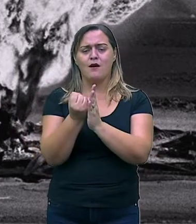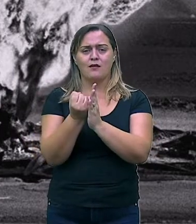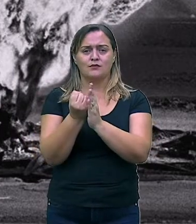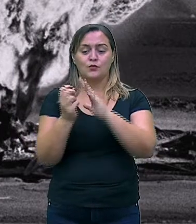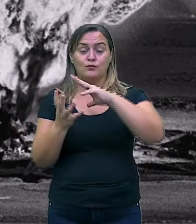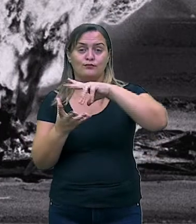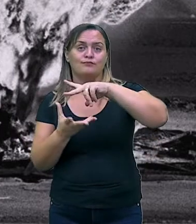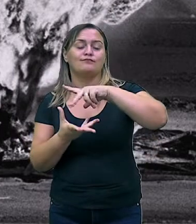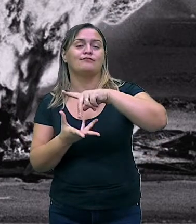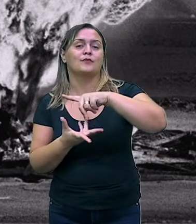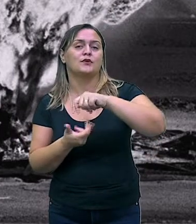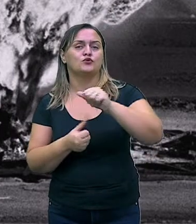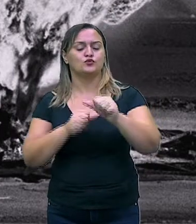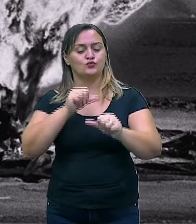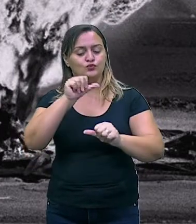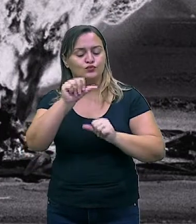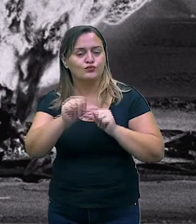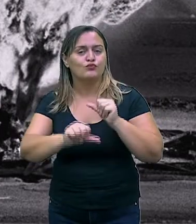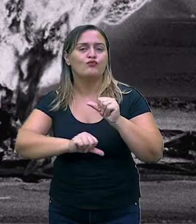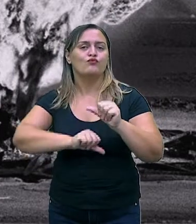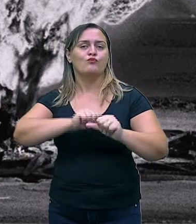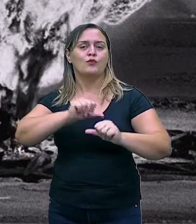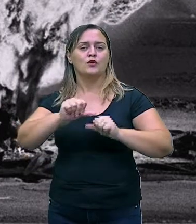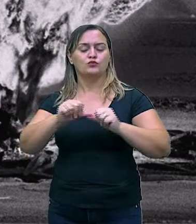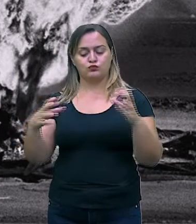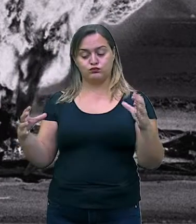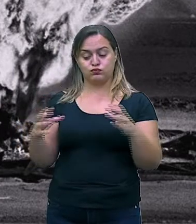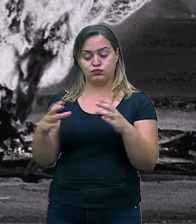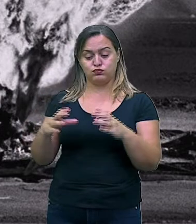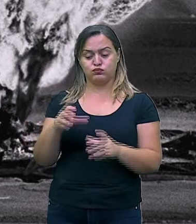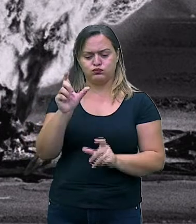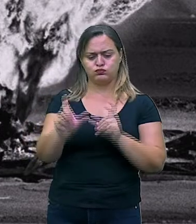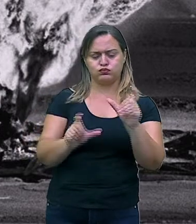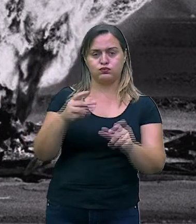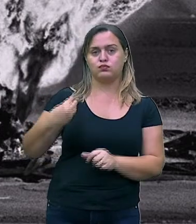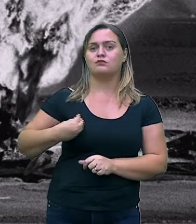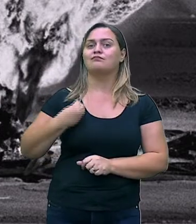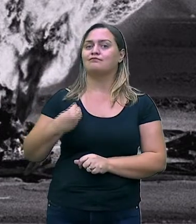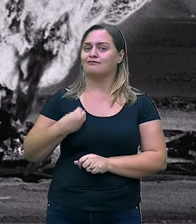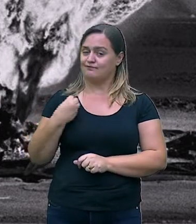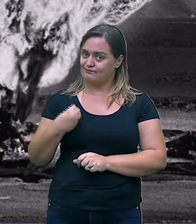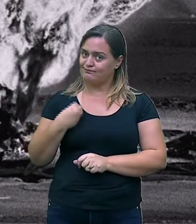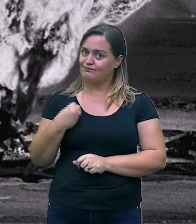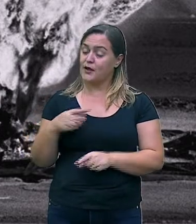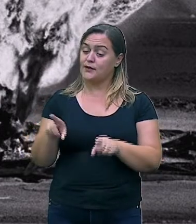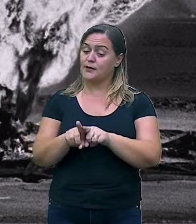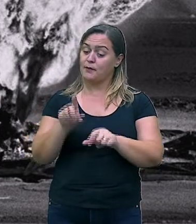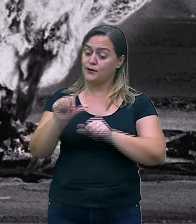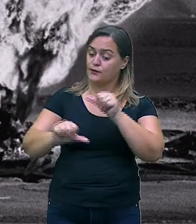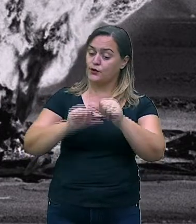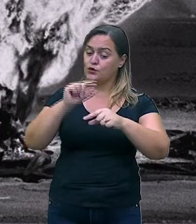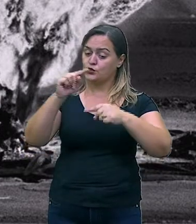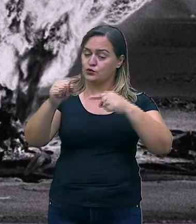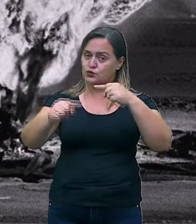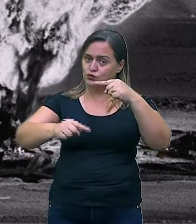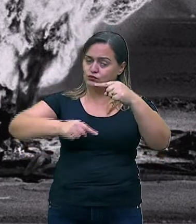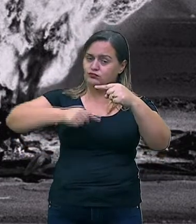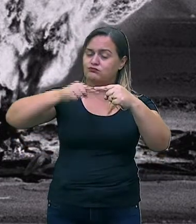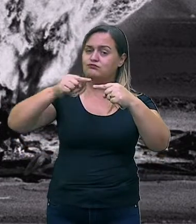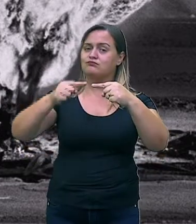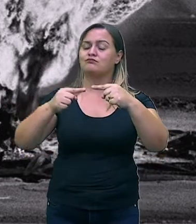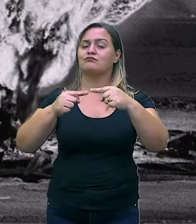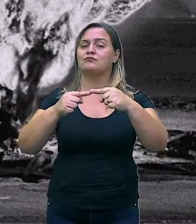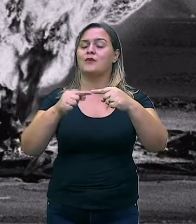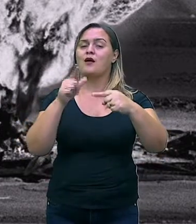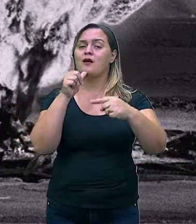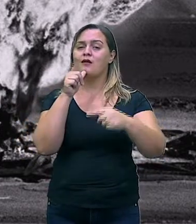atmosfera, a biosfera e o conjunto dos seres vivos. E o ciclo das águas, alterando também a paisagem na